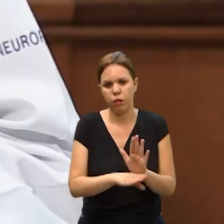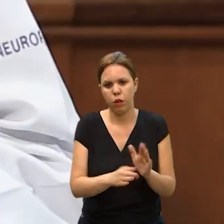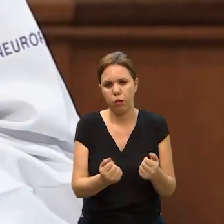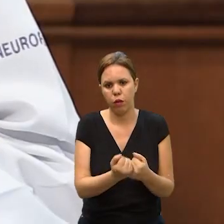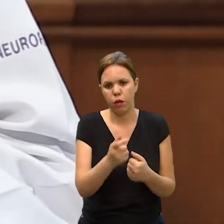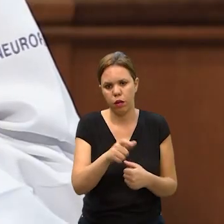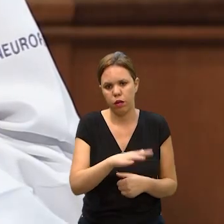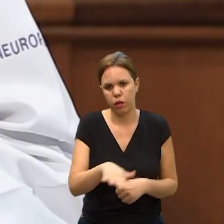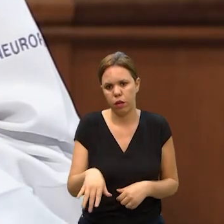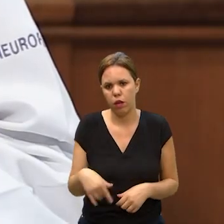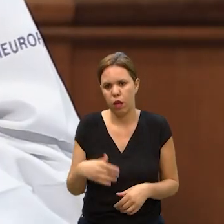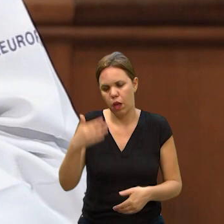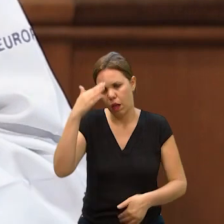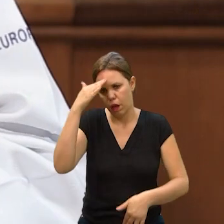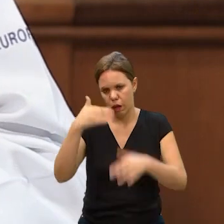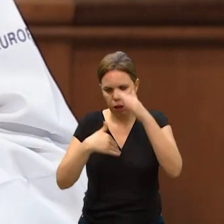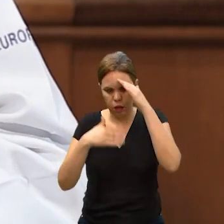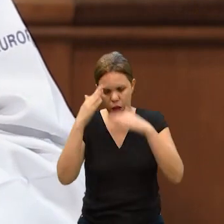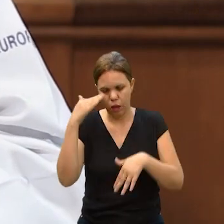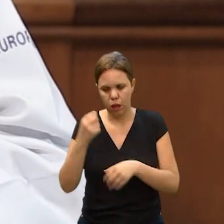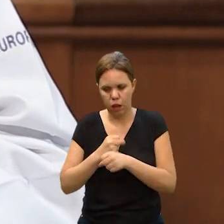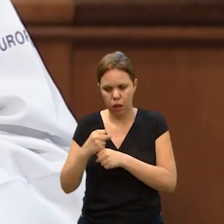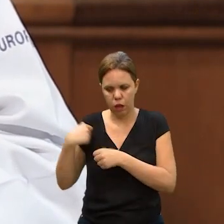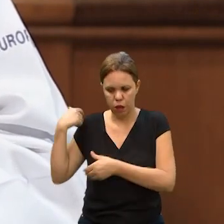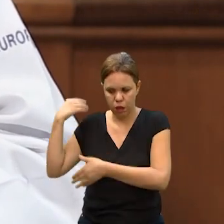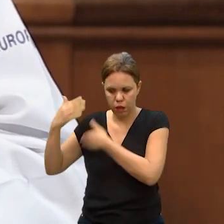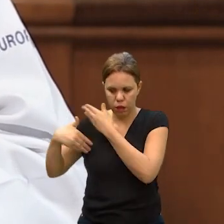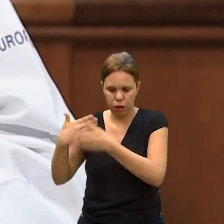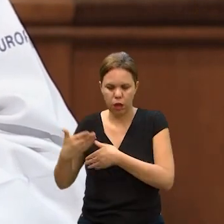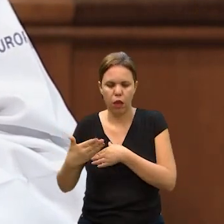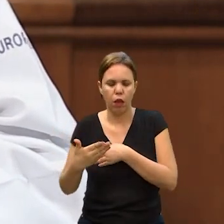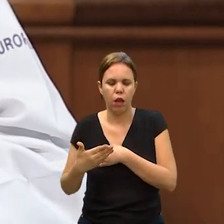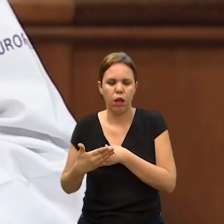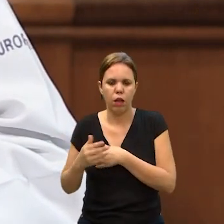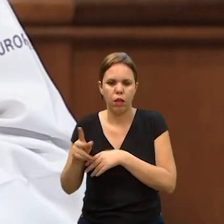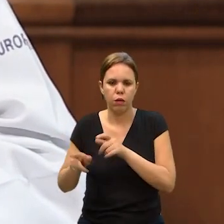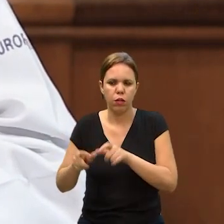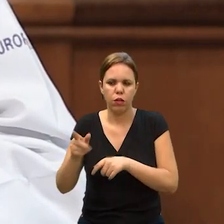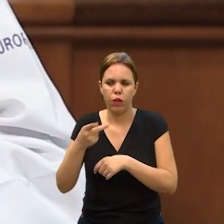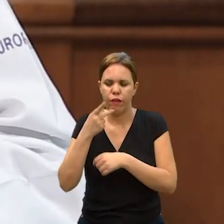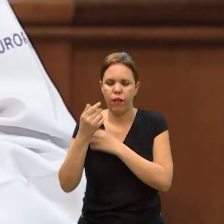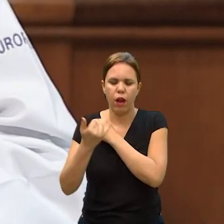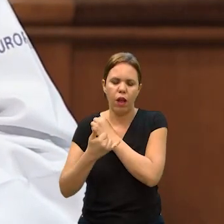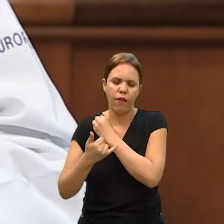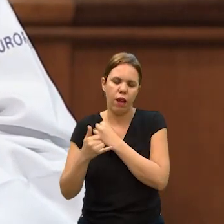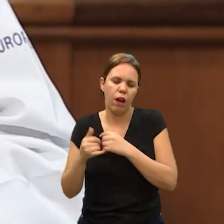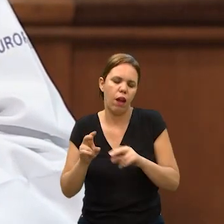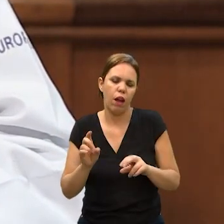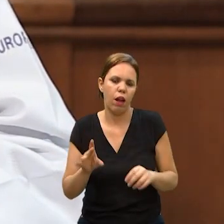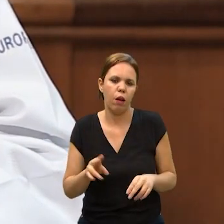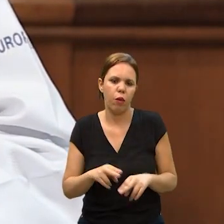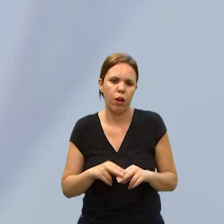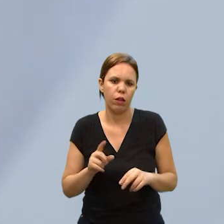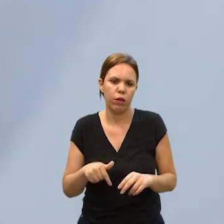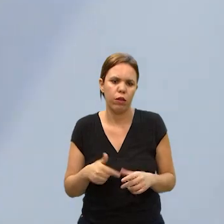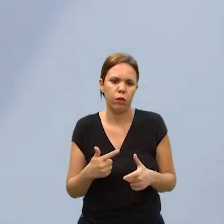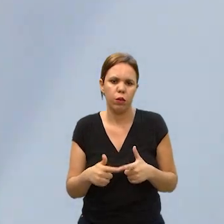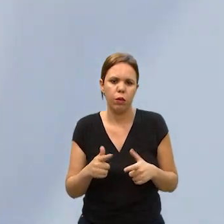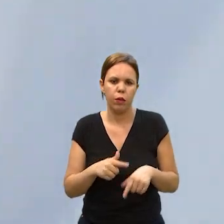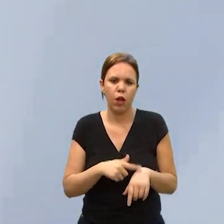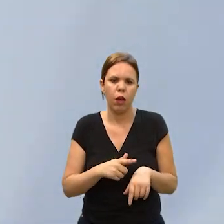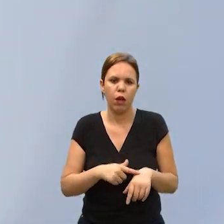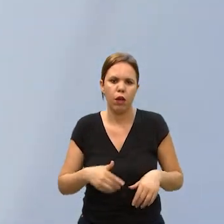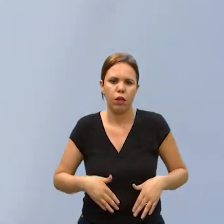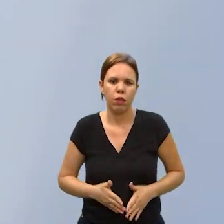criança. A paralisia cerebral até alguns anos atrás, você sempre colocava como causa